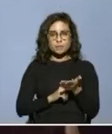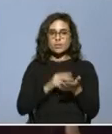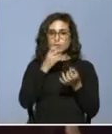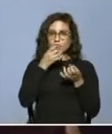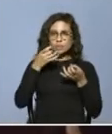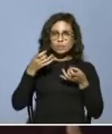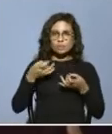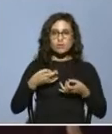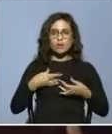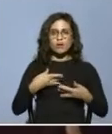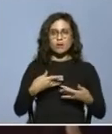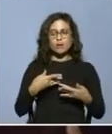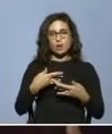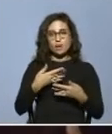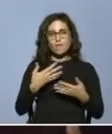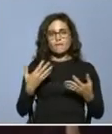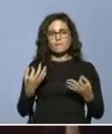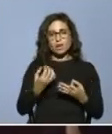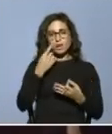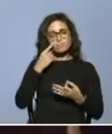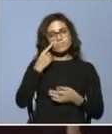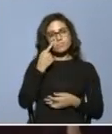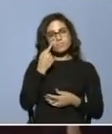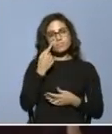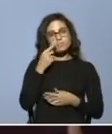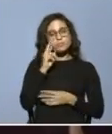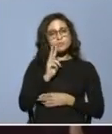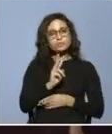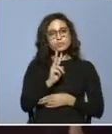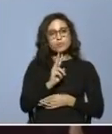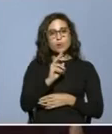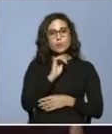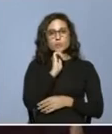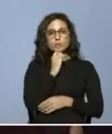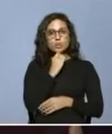Concedei-nos que, tendo conhecido na terra o mistério desta